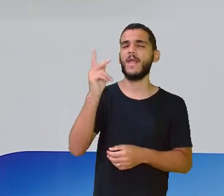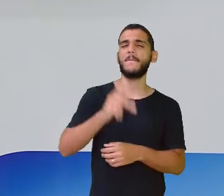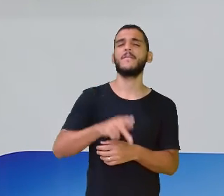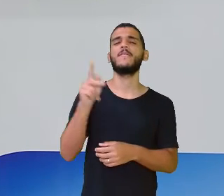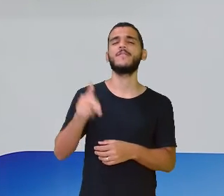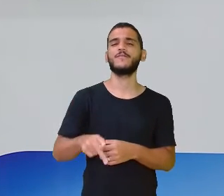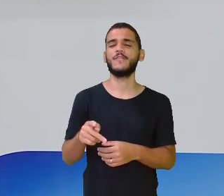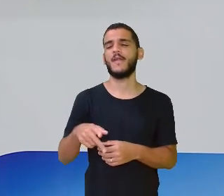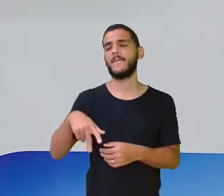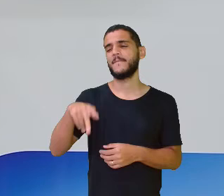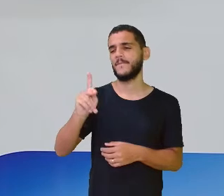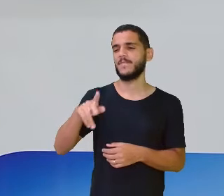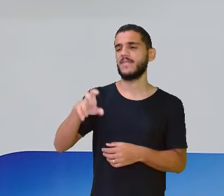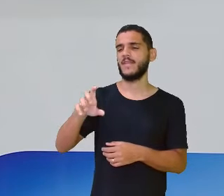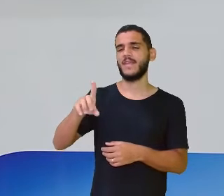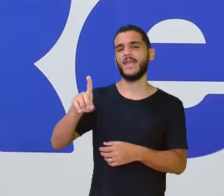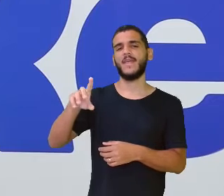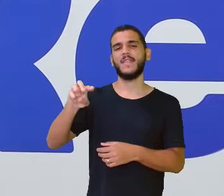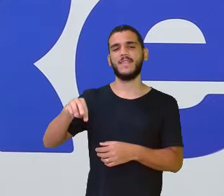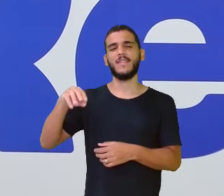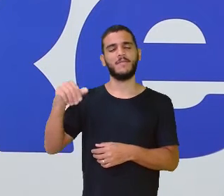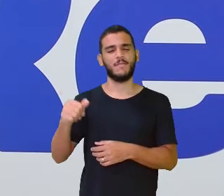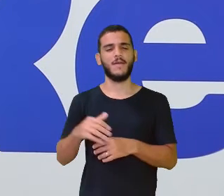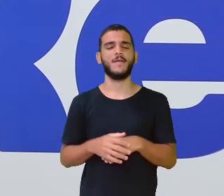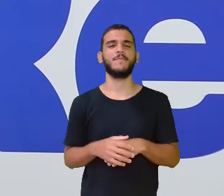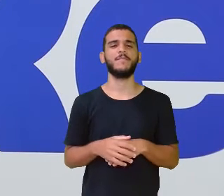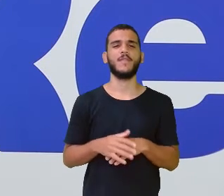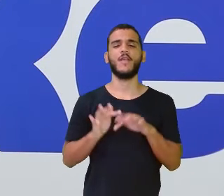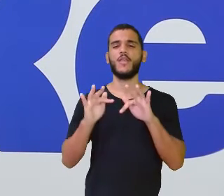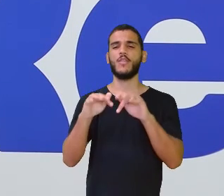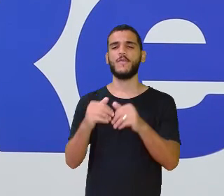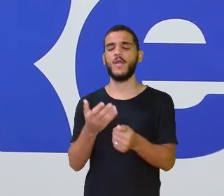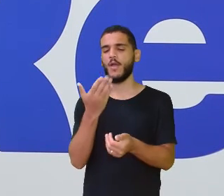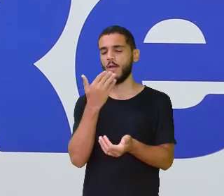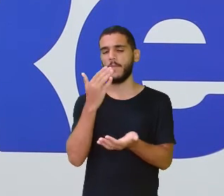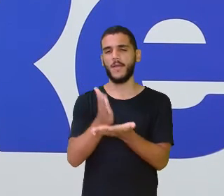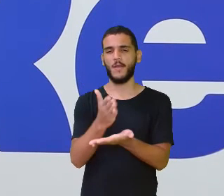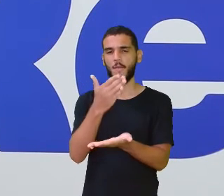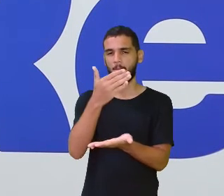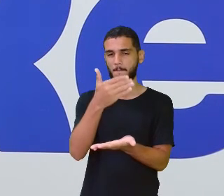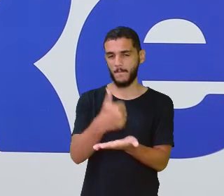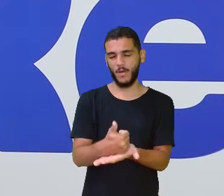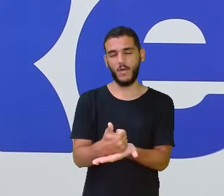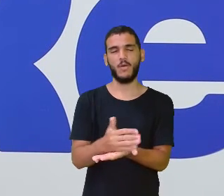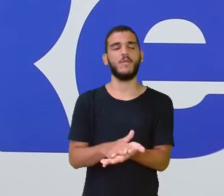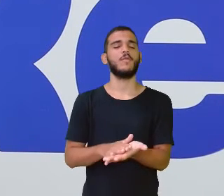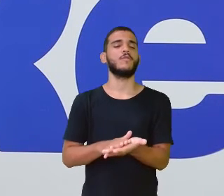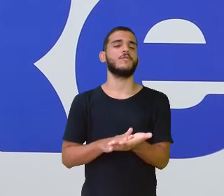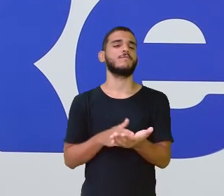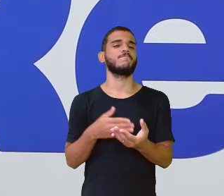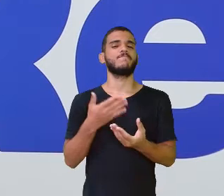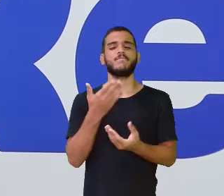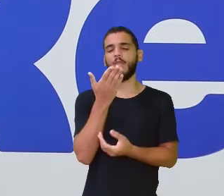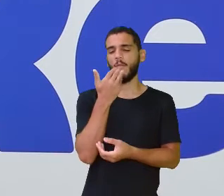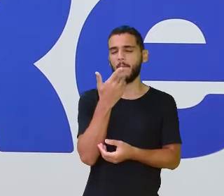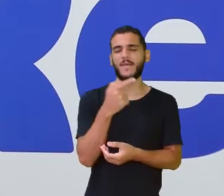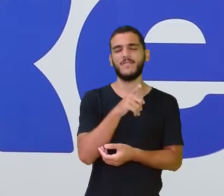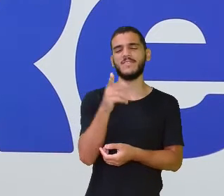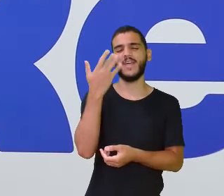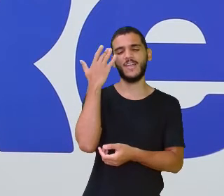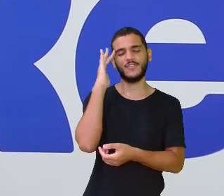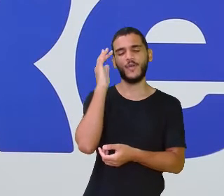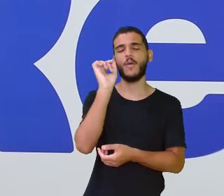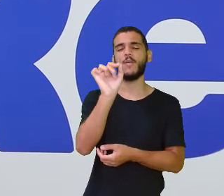que é que a senhora acha? Eu amei esse final e nesse momento eu queria estar na história, porque eu